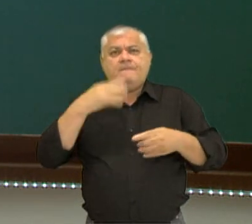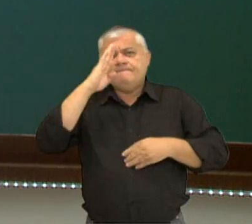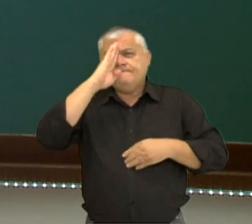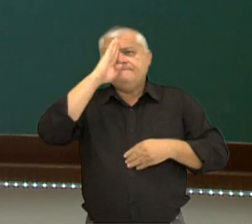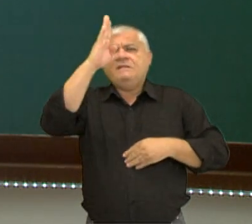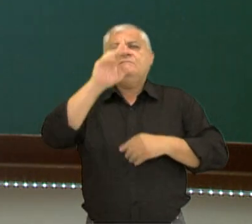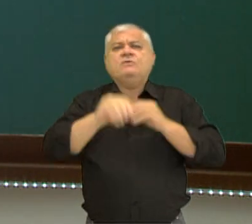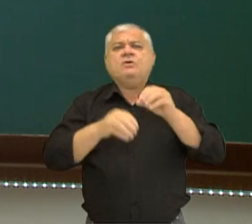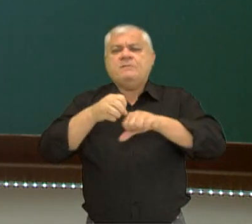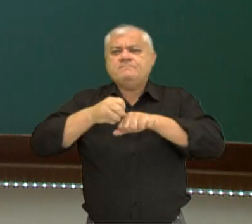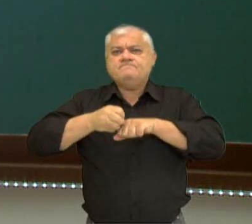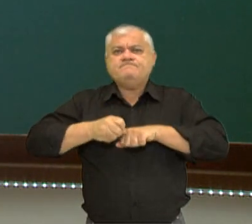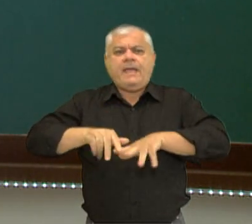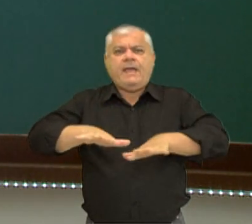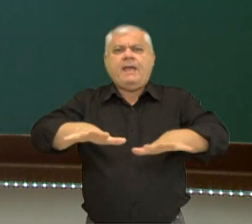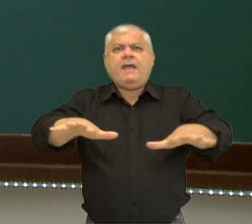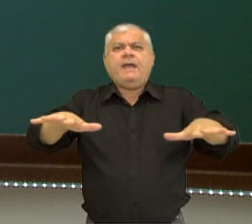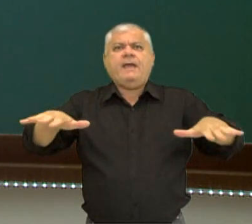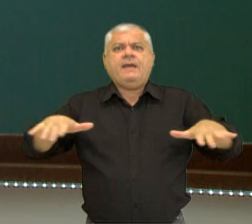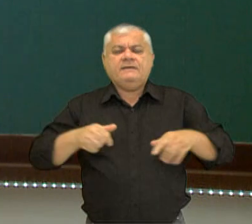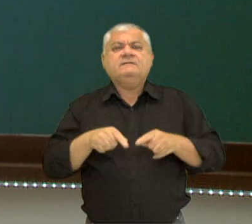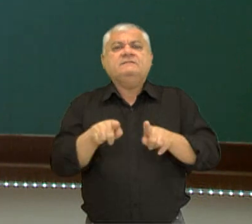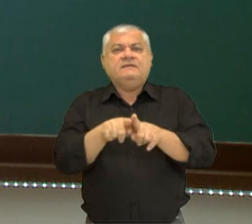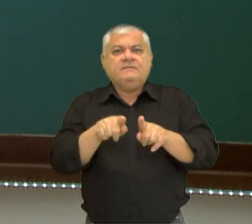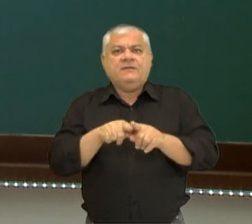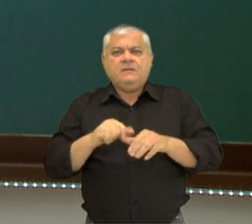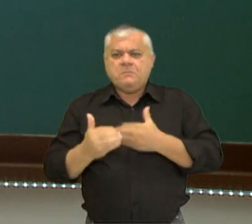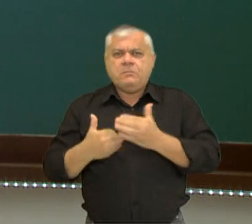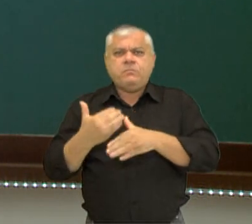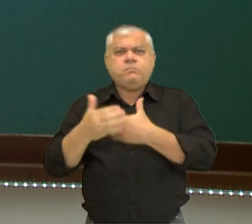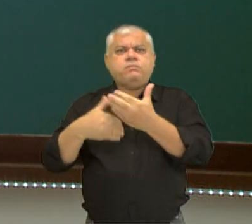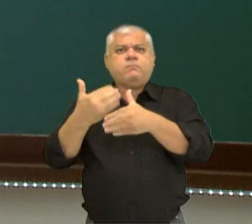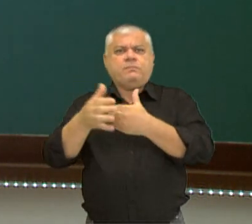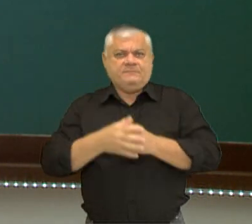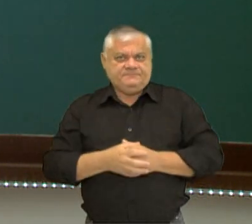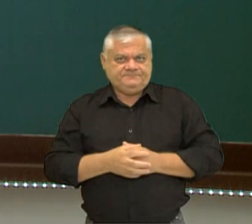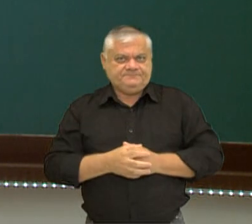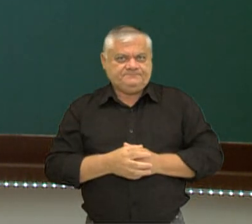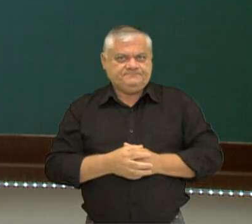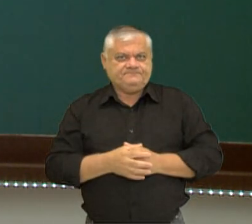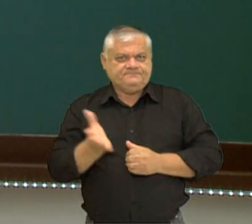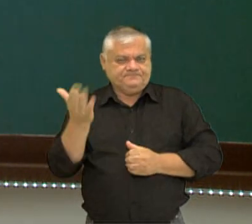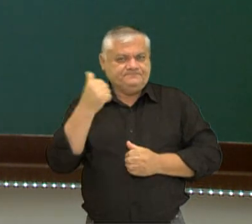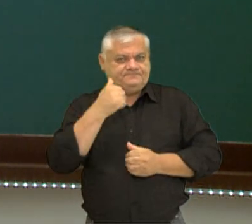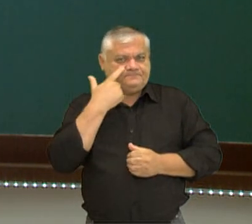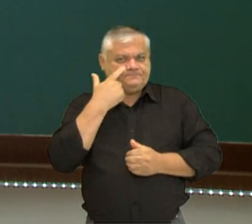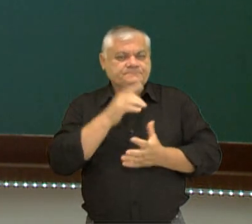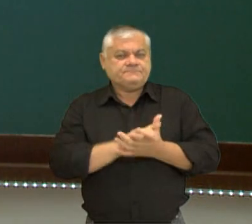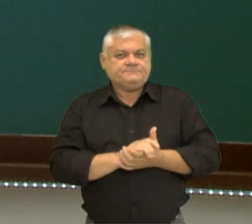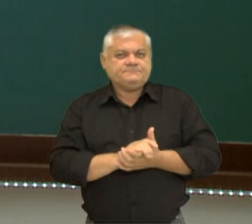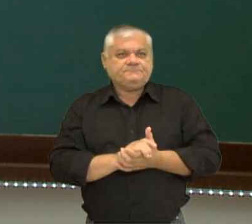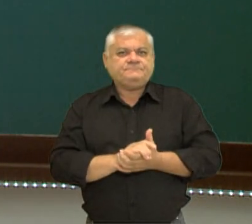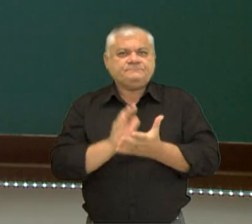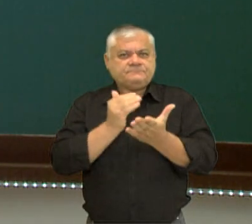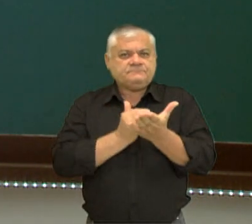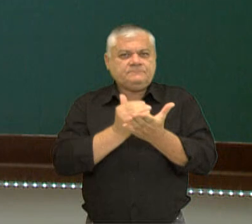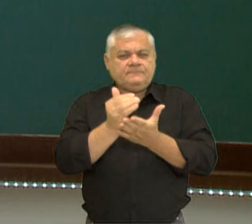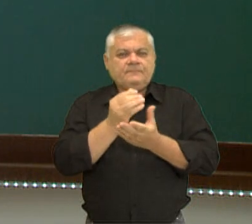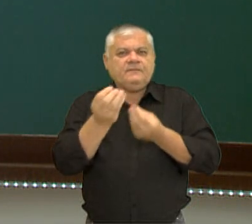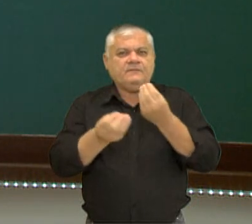a transmissão dessa doença e a sua evolução. Vamos lá então? Para a gente dar início então a